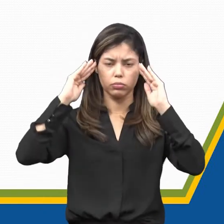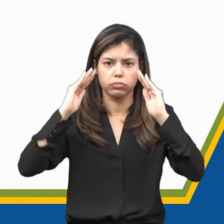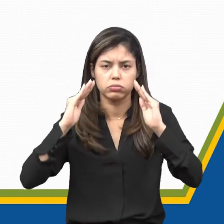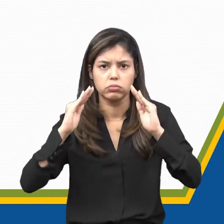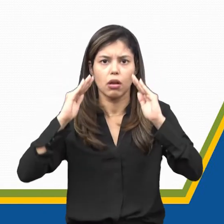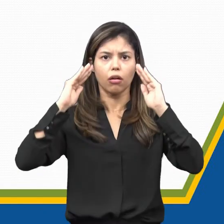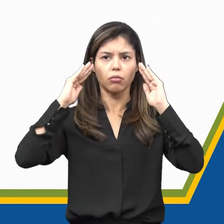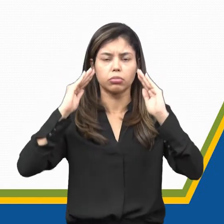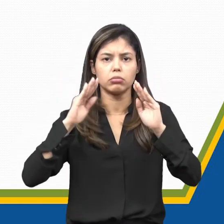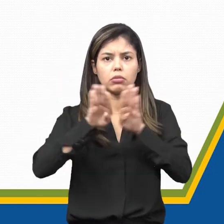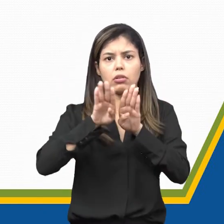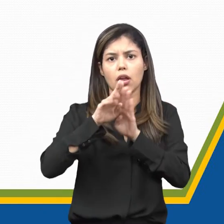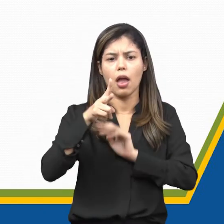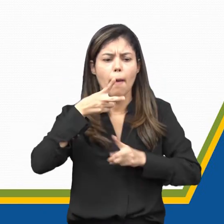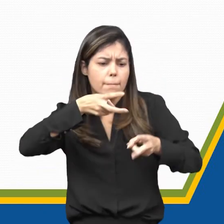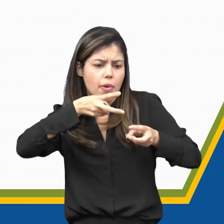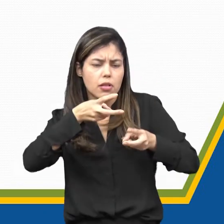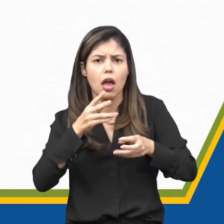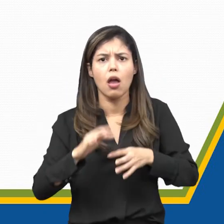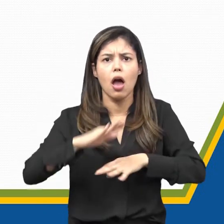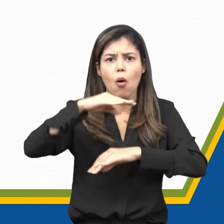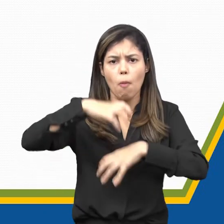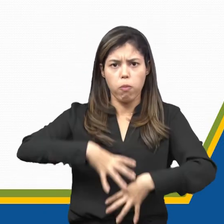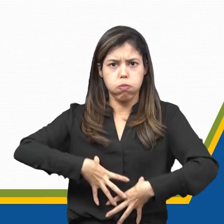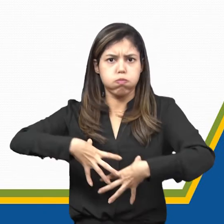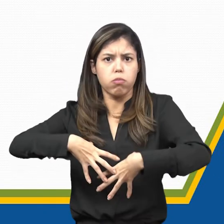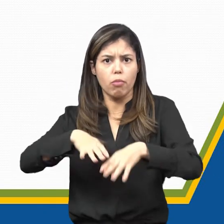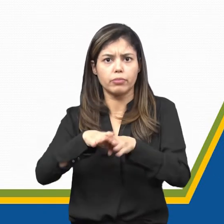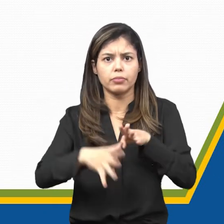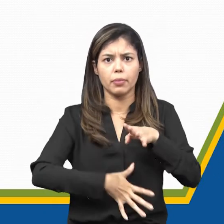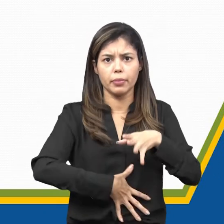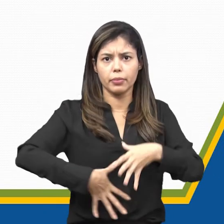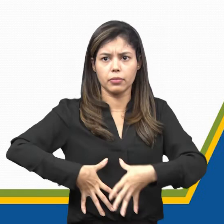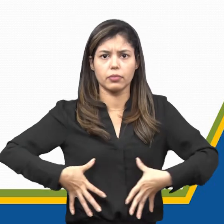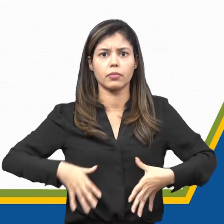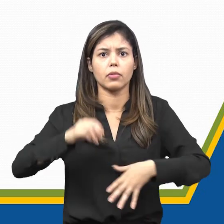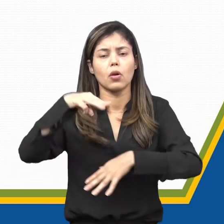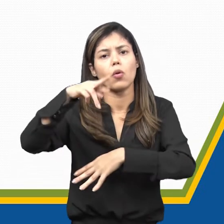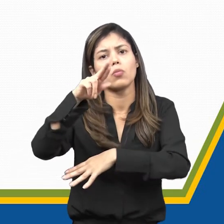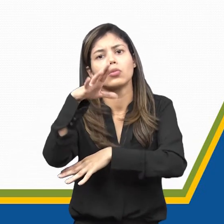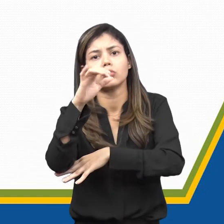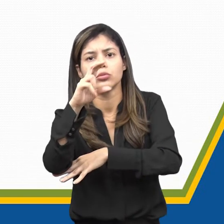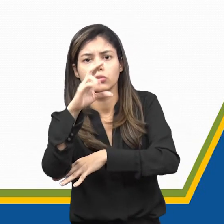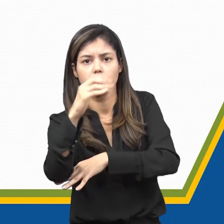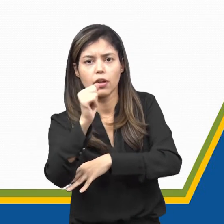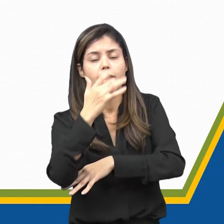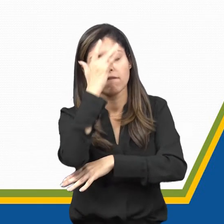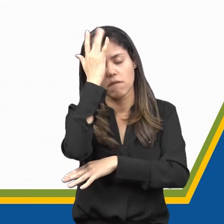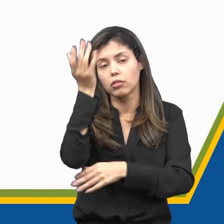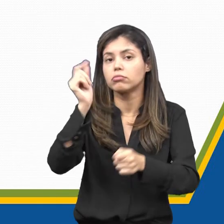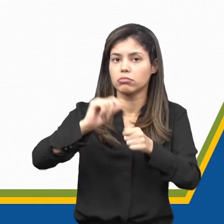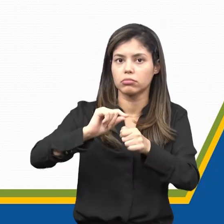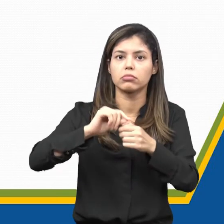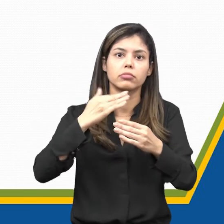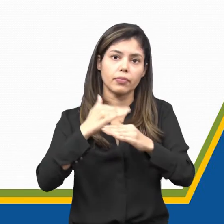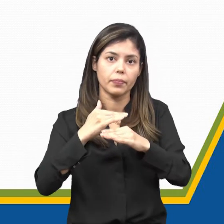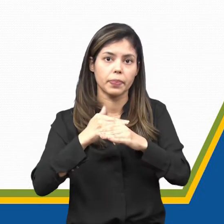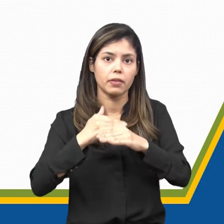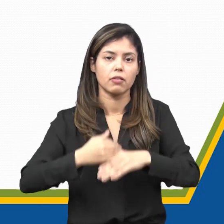bem conhecido por todos nós, teste usado para verificar a resistência muscular localizada. Também de fácil